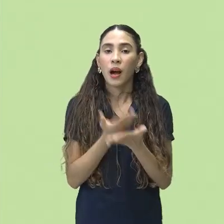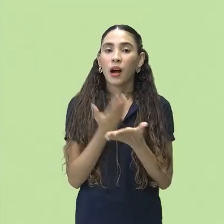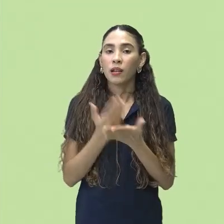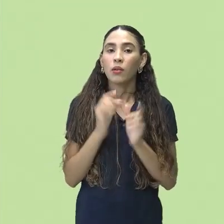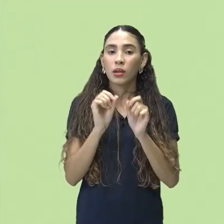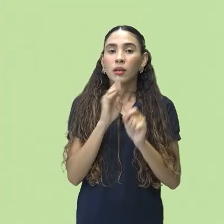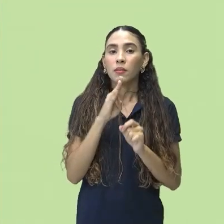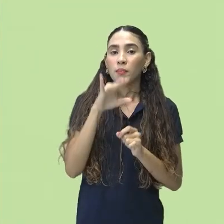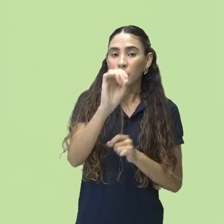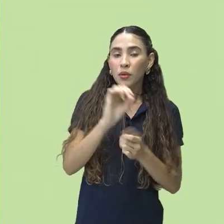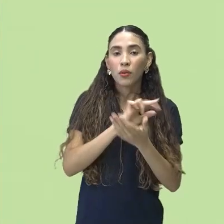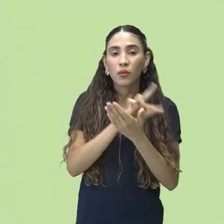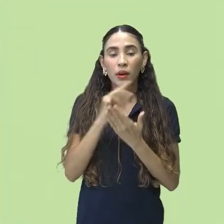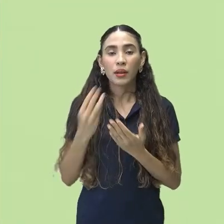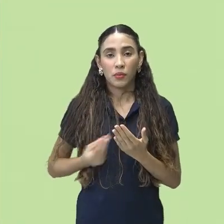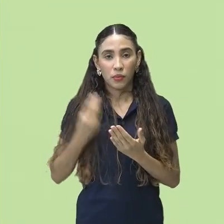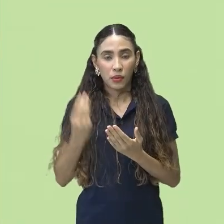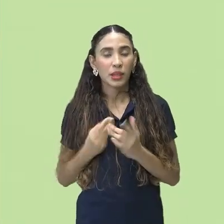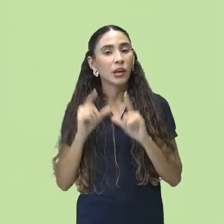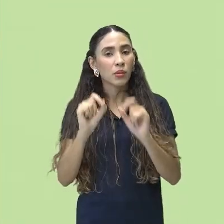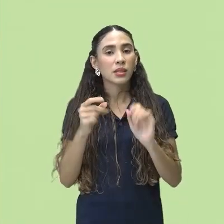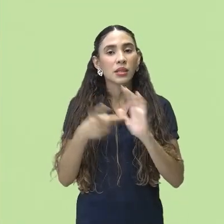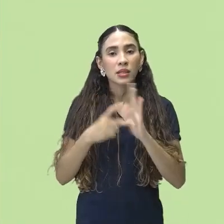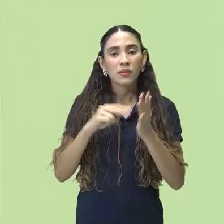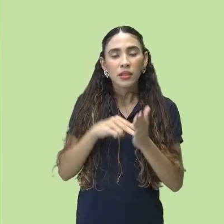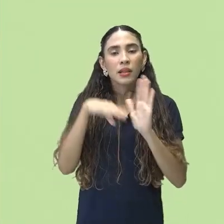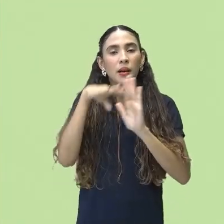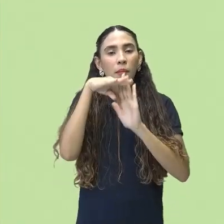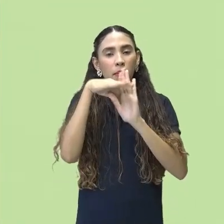sobre a biodiversidade, o que ela significa, suas